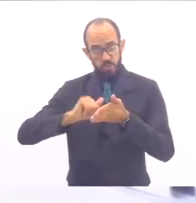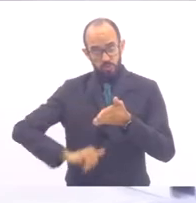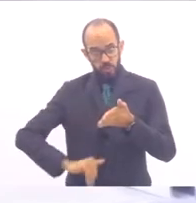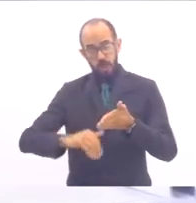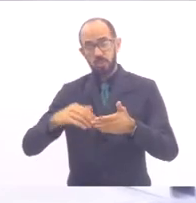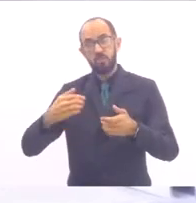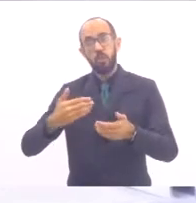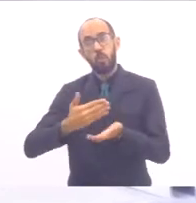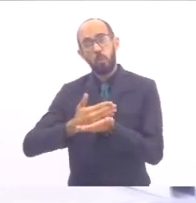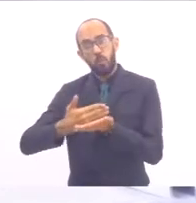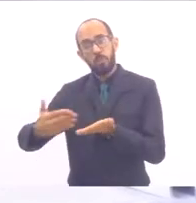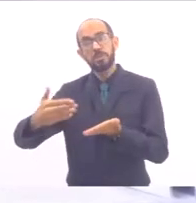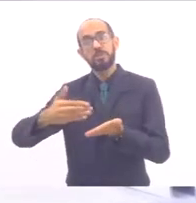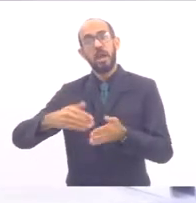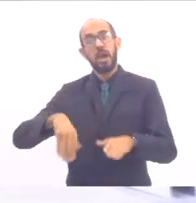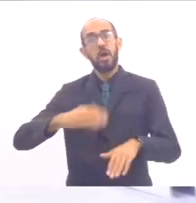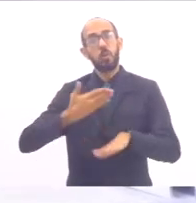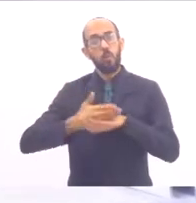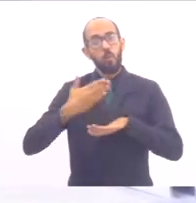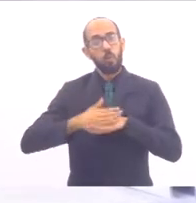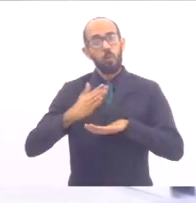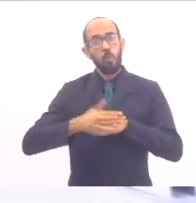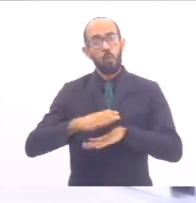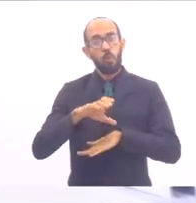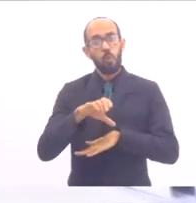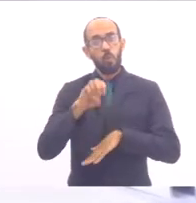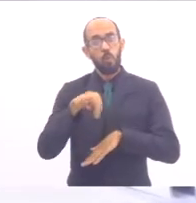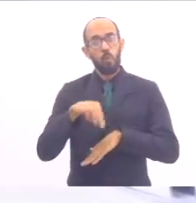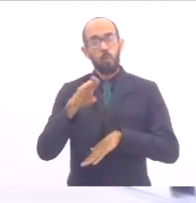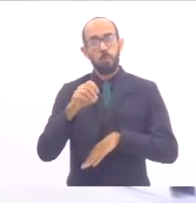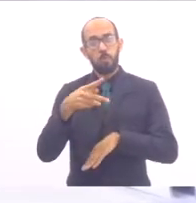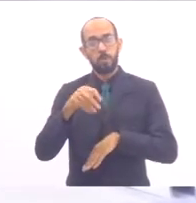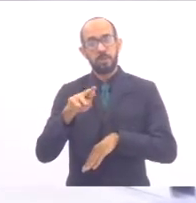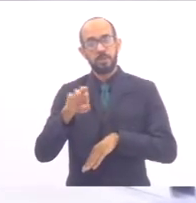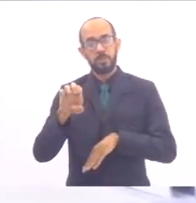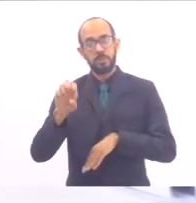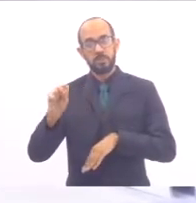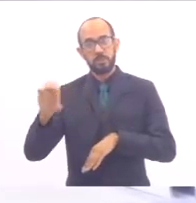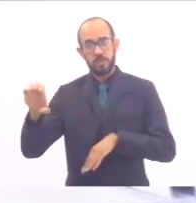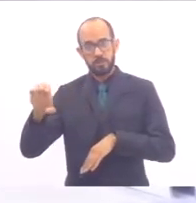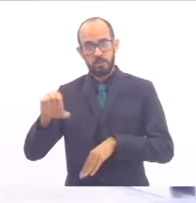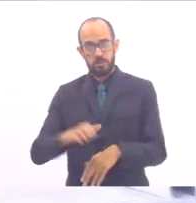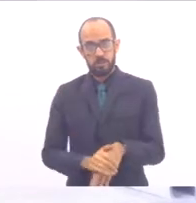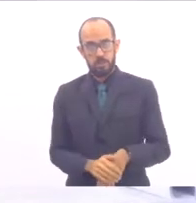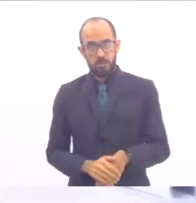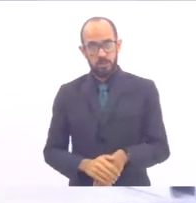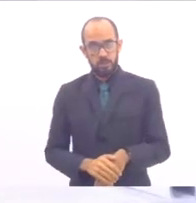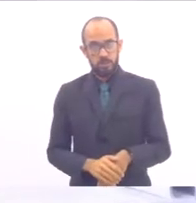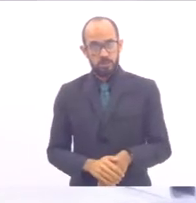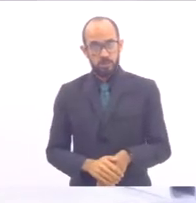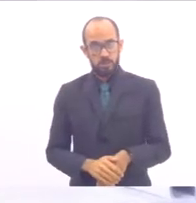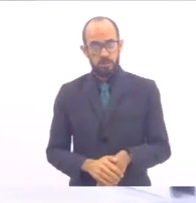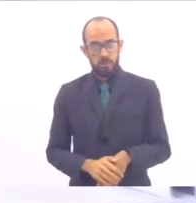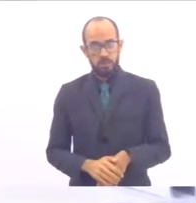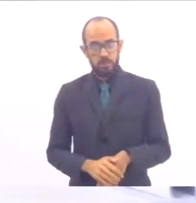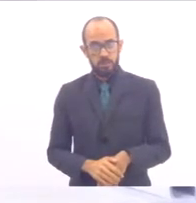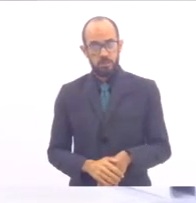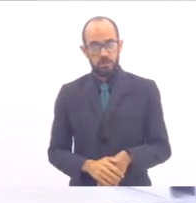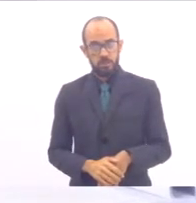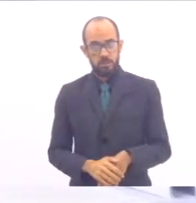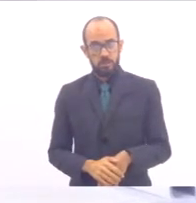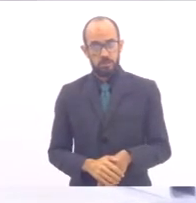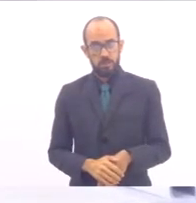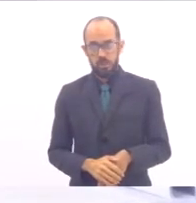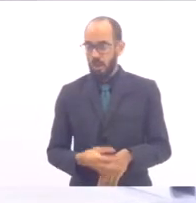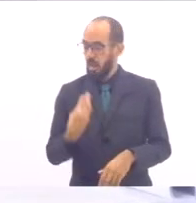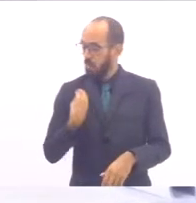cumpras. Eu tive que brigar para fazer a lei, para aprovar a lei, para derrubar o veto, e agora que começa o cumpras da lei. Então, é a